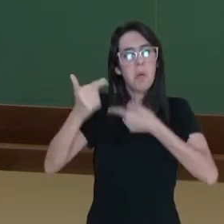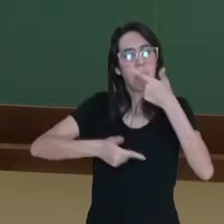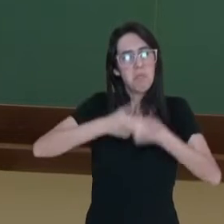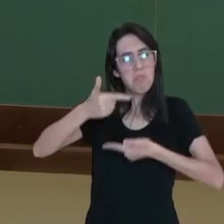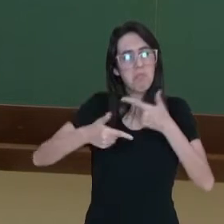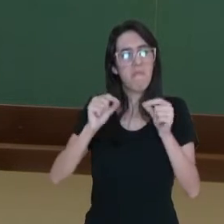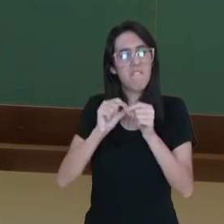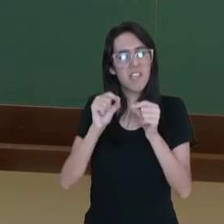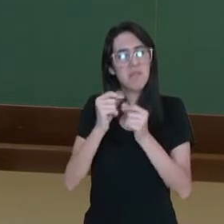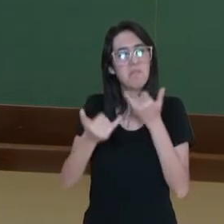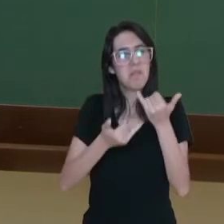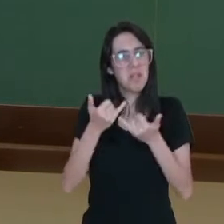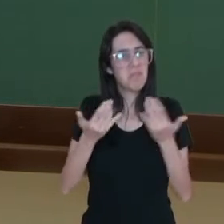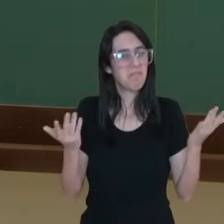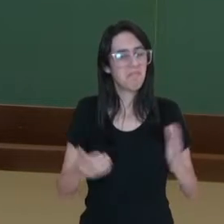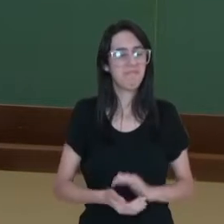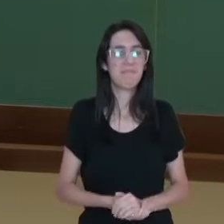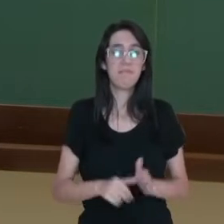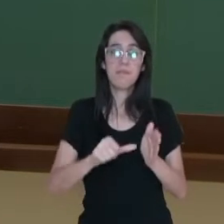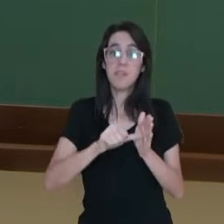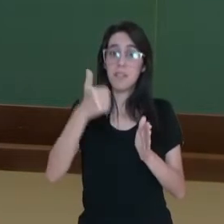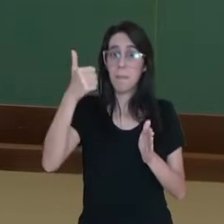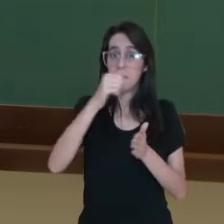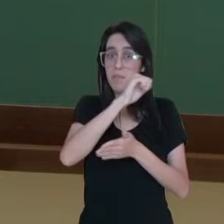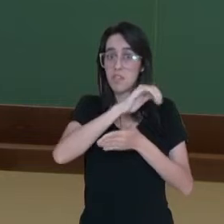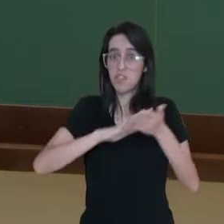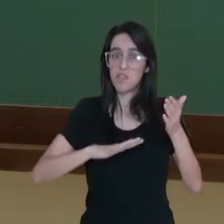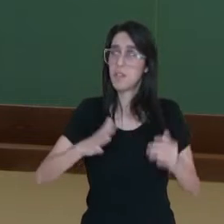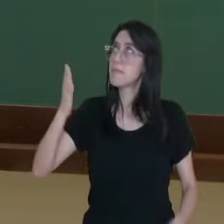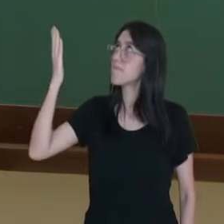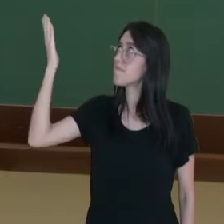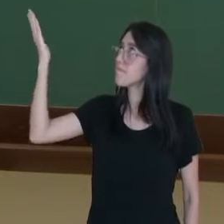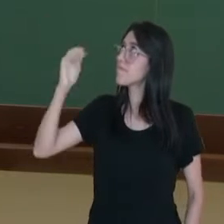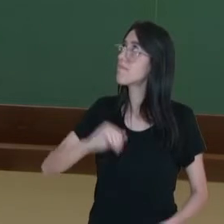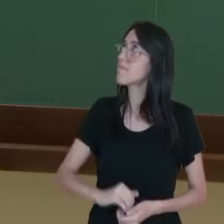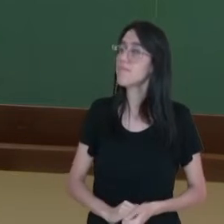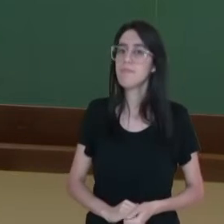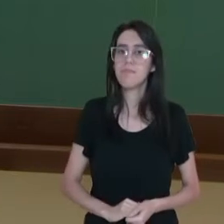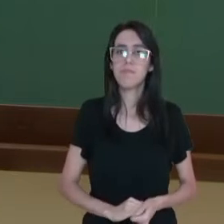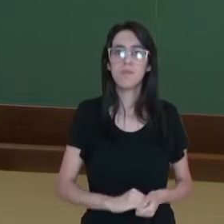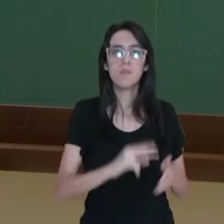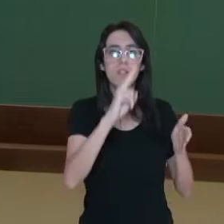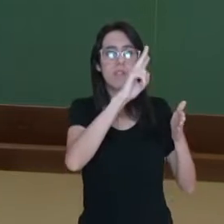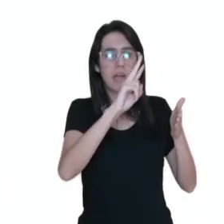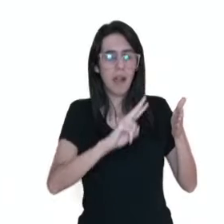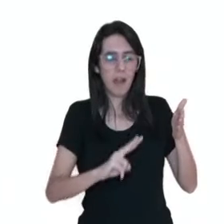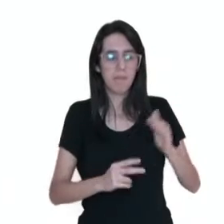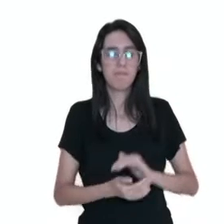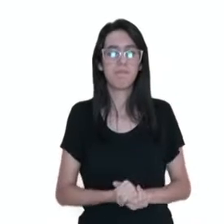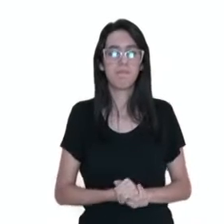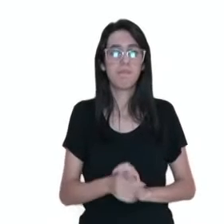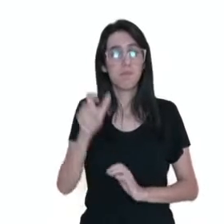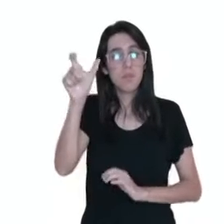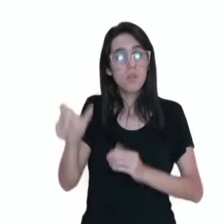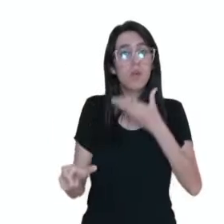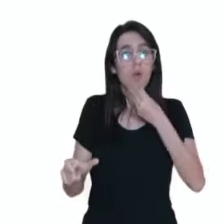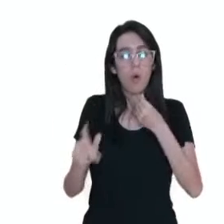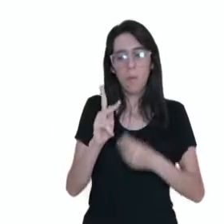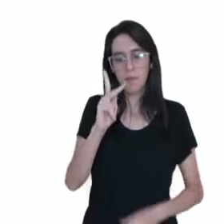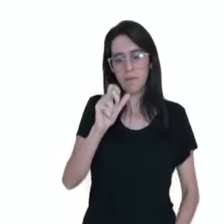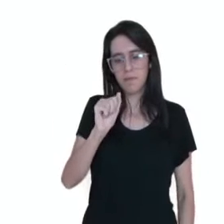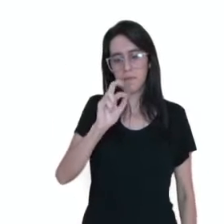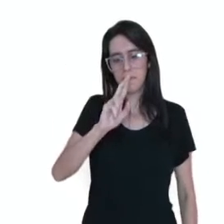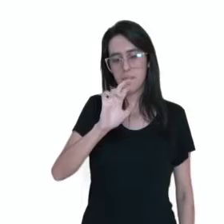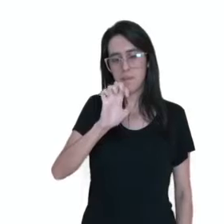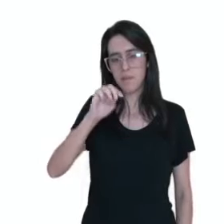desse idoso. Vamos para a primeira atividade aqui em relação ao texto. Vamos reler. O carpinteiro Karen, de